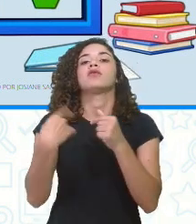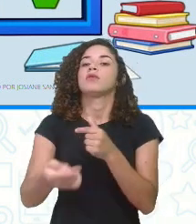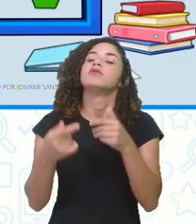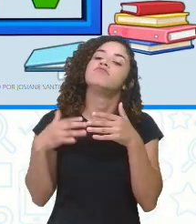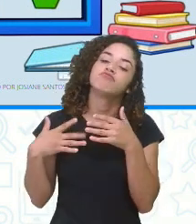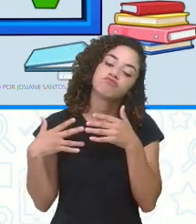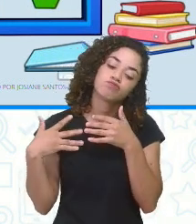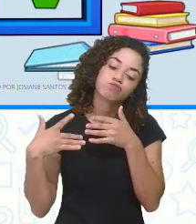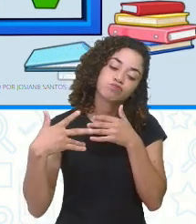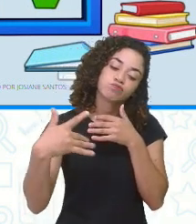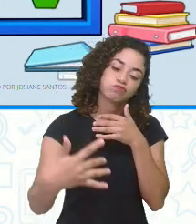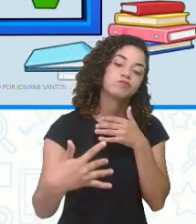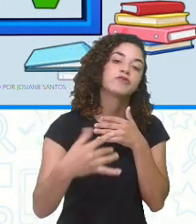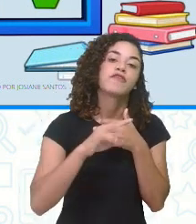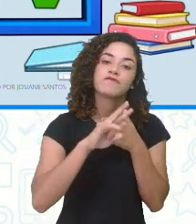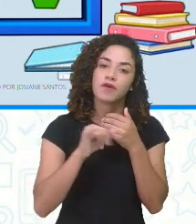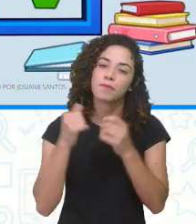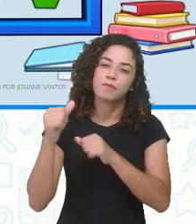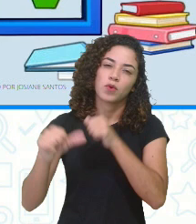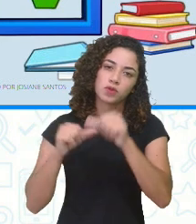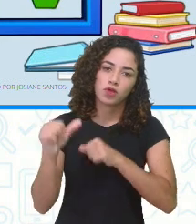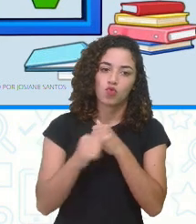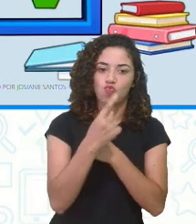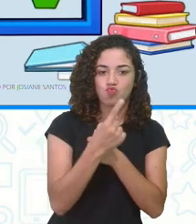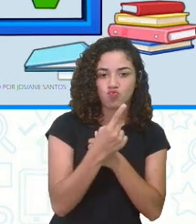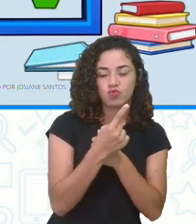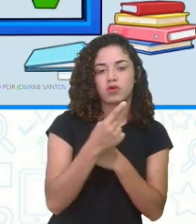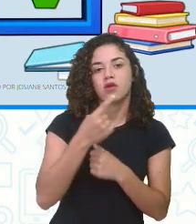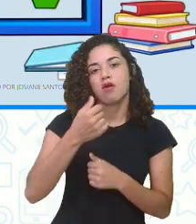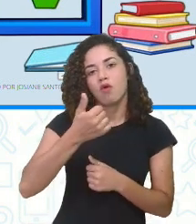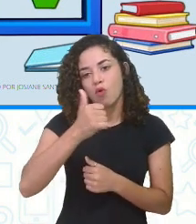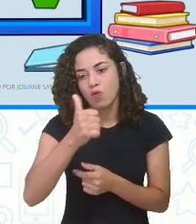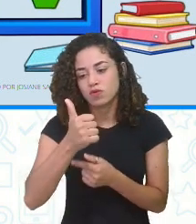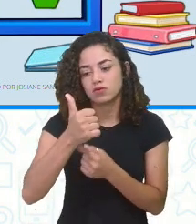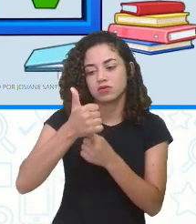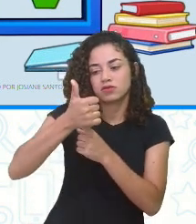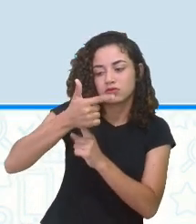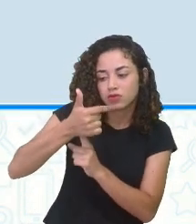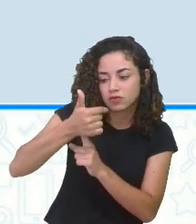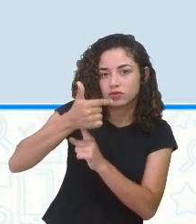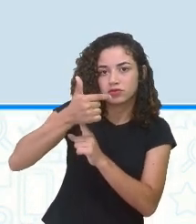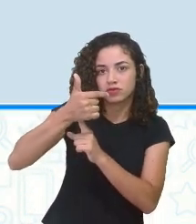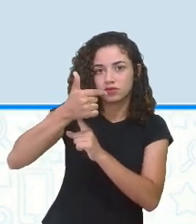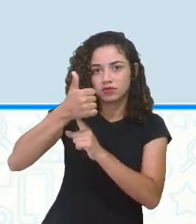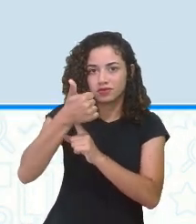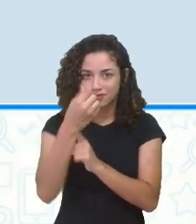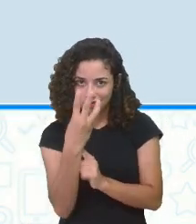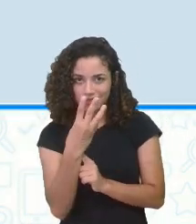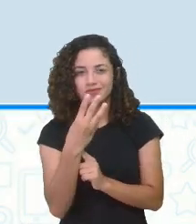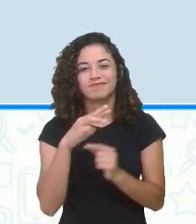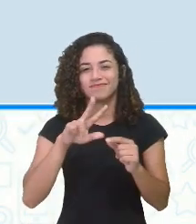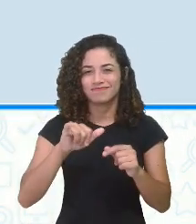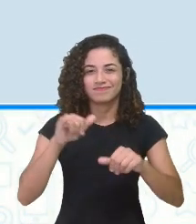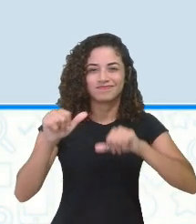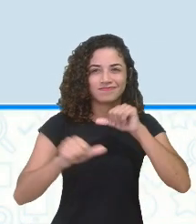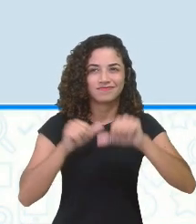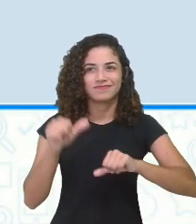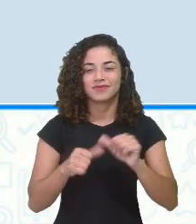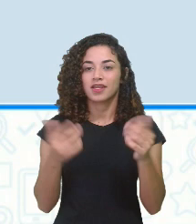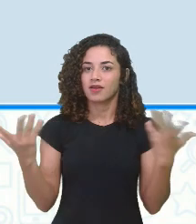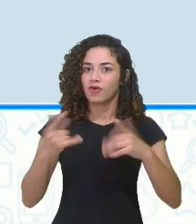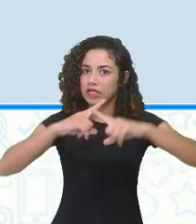que representam a unidade é que vai fazer a troca, cada um que eu vou trocando eu vou tendo um novo número, certo? Agora vamos para